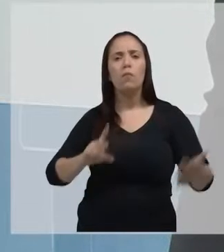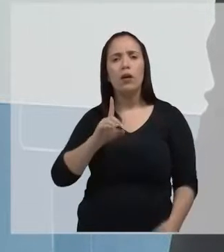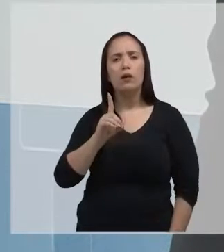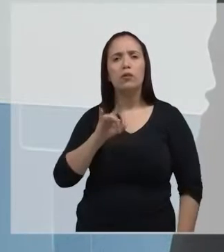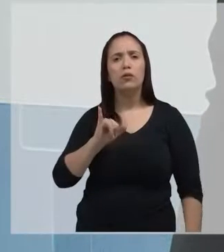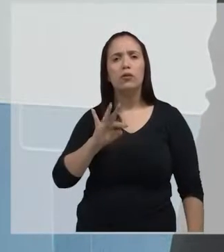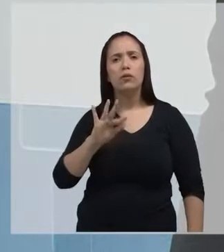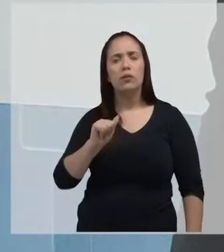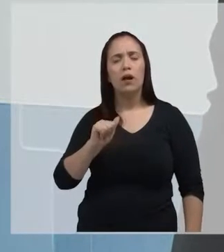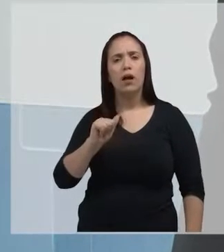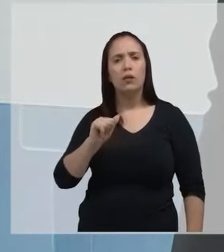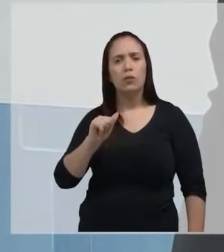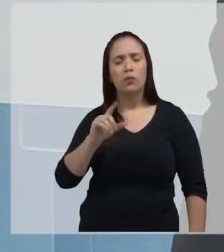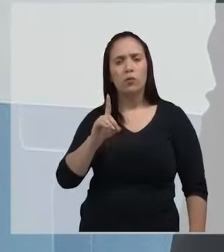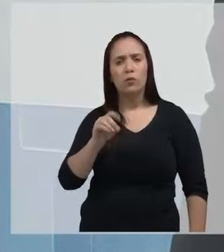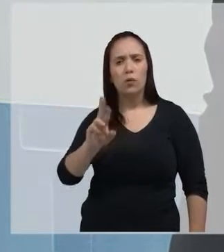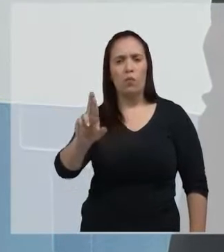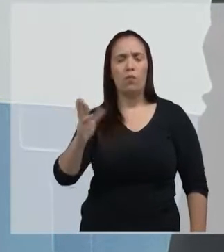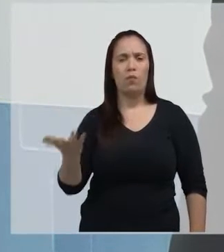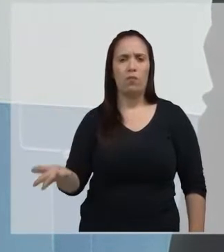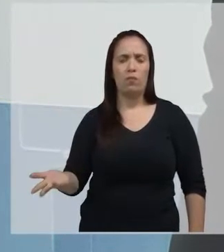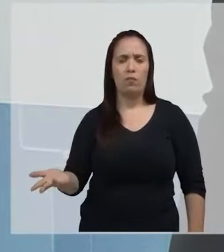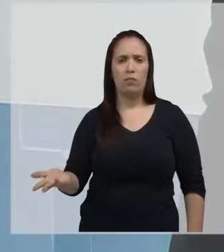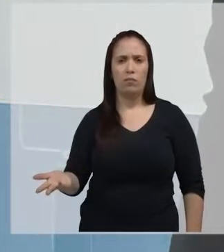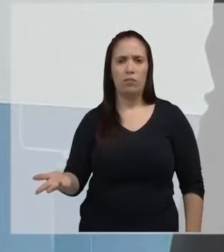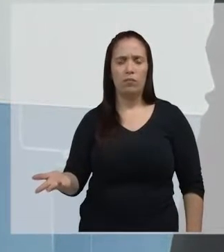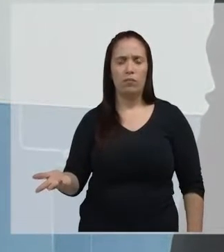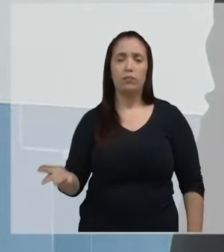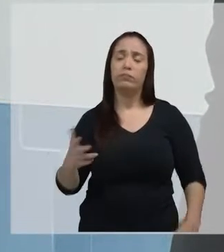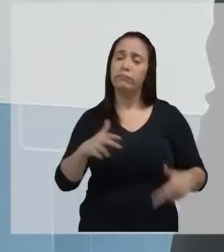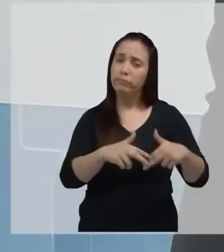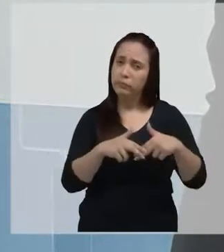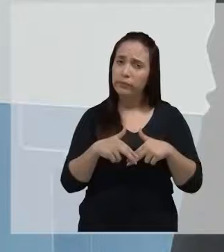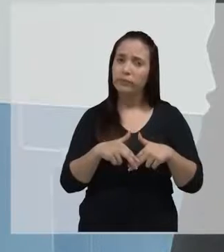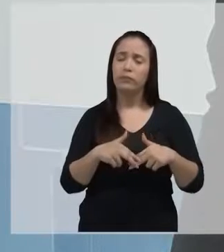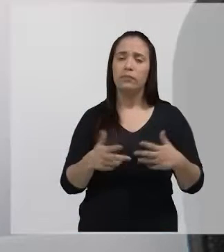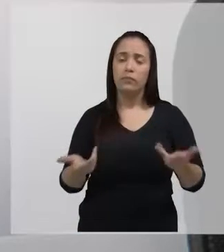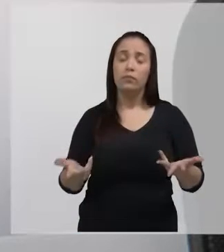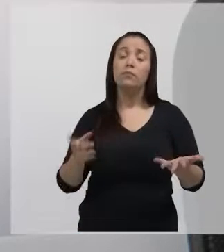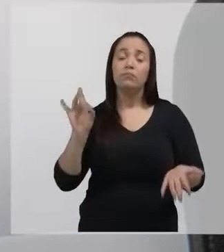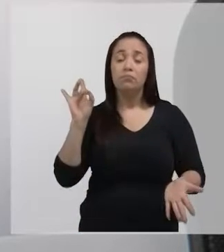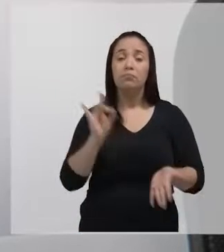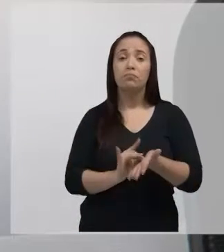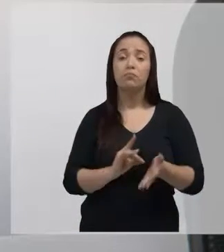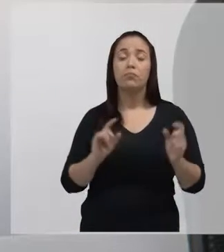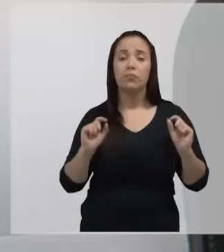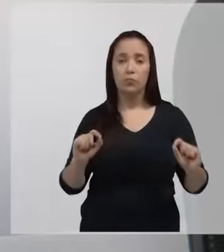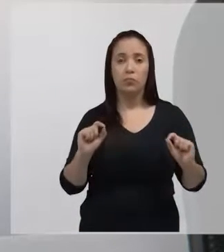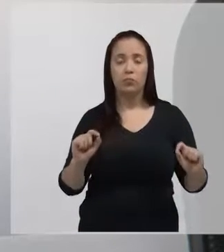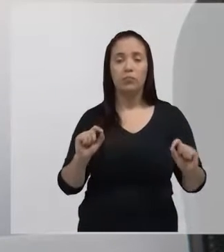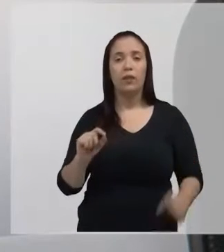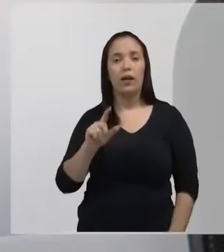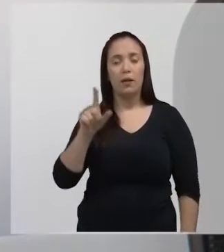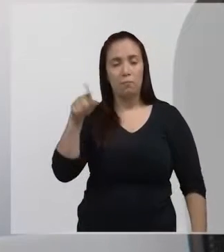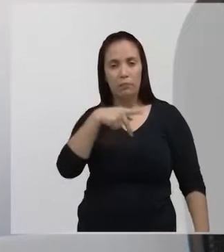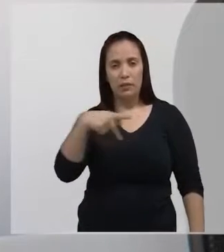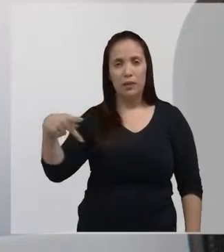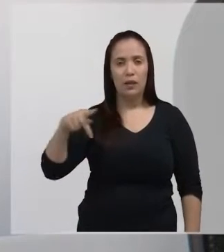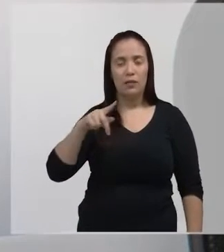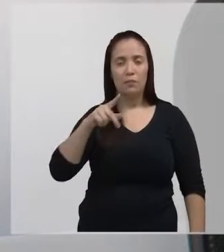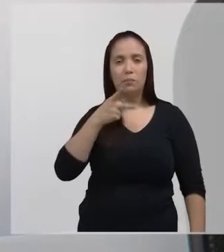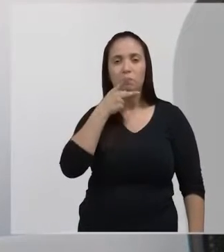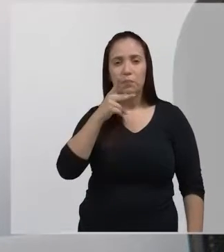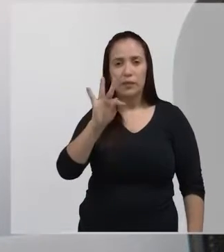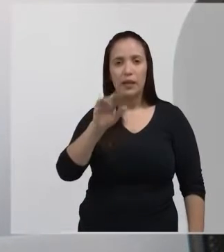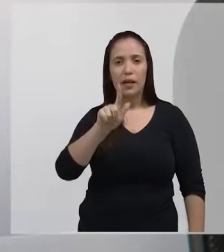parecidas. Um coronel de sertão. Um coronel de sertão. Não, essas características. A grande realidade é que Gleisi Hoffmann e,